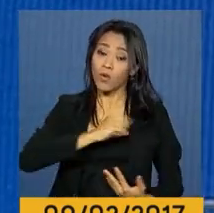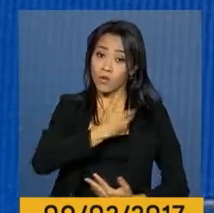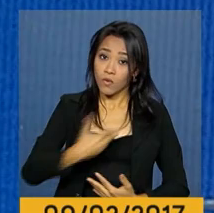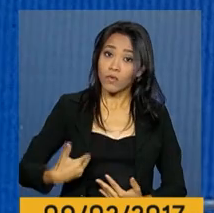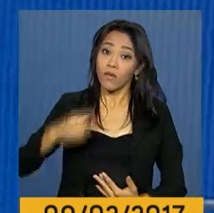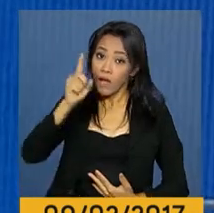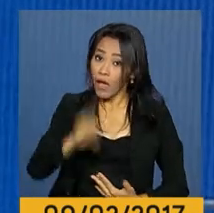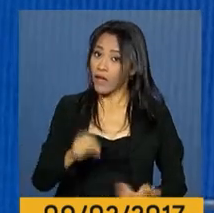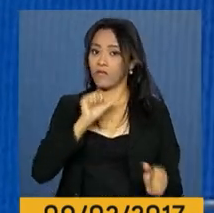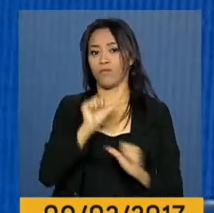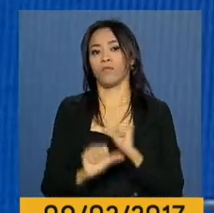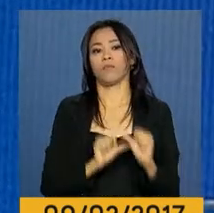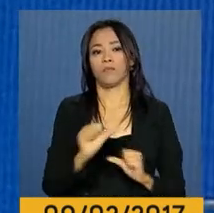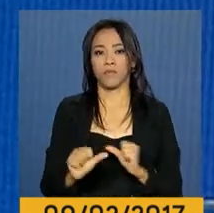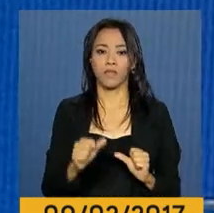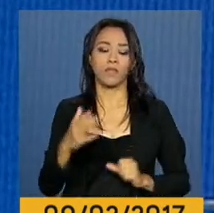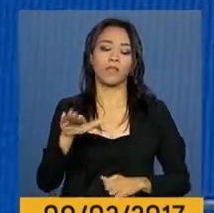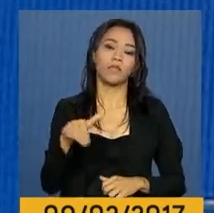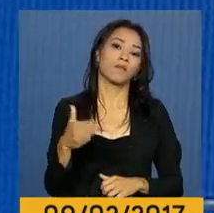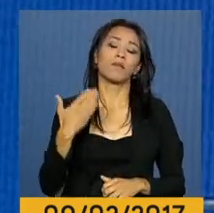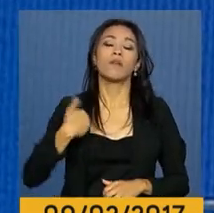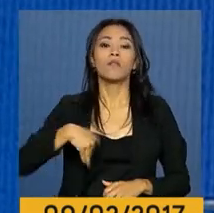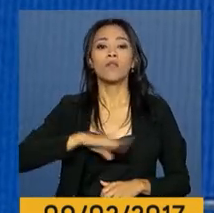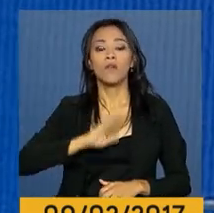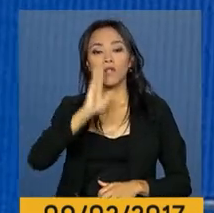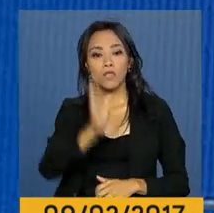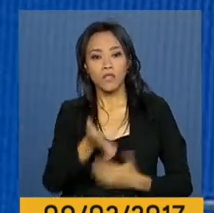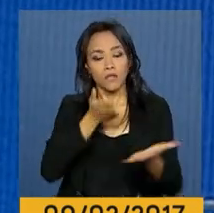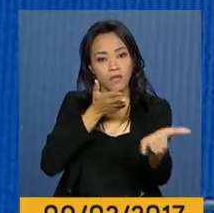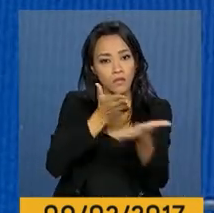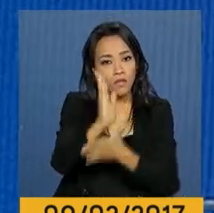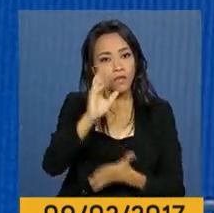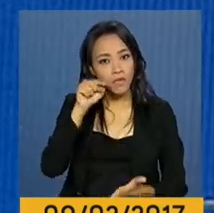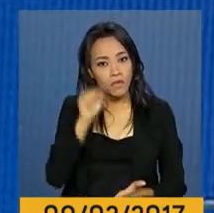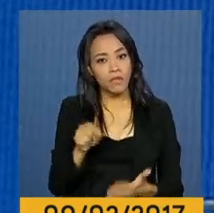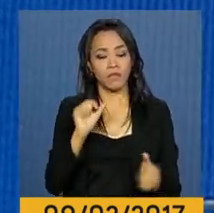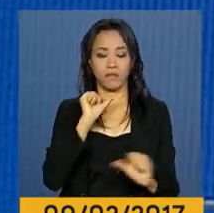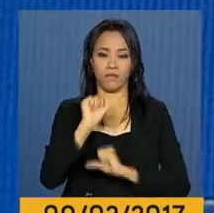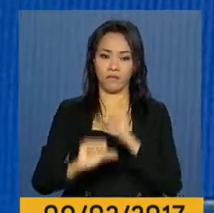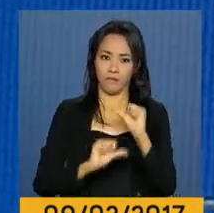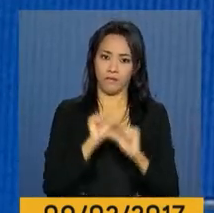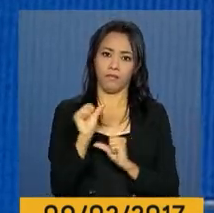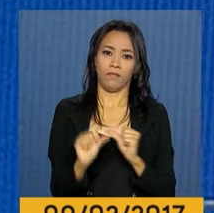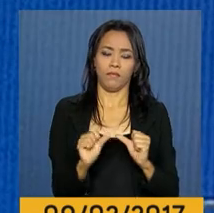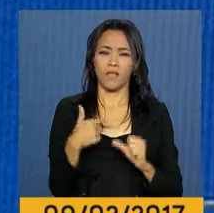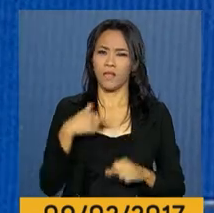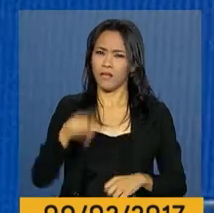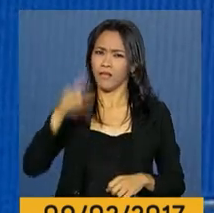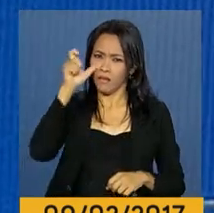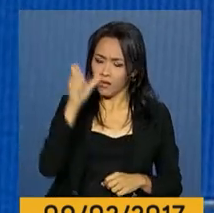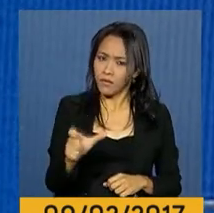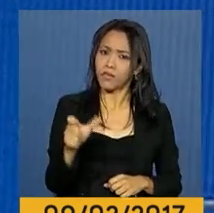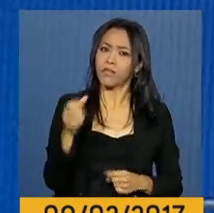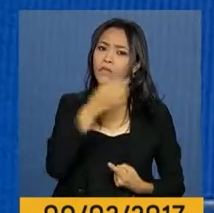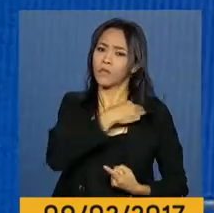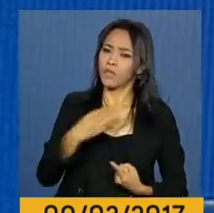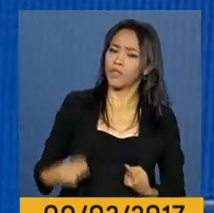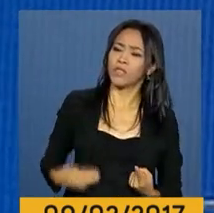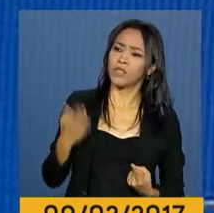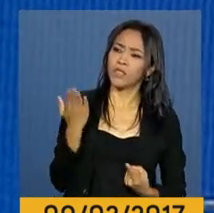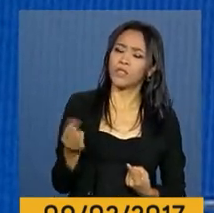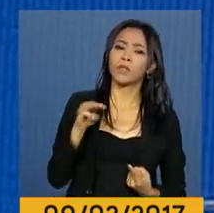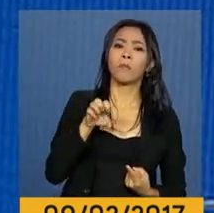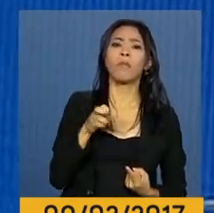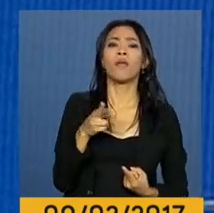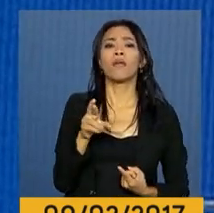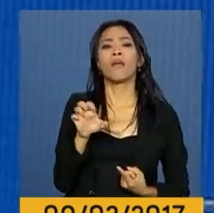e aprovamos esta reforma e interessante que o ministro mereles o ministro Diogo e todos